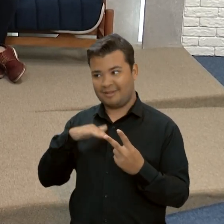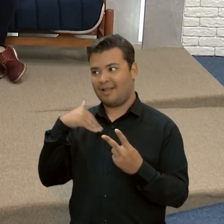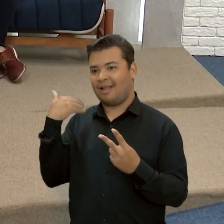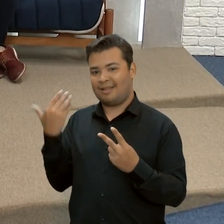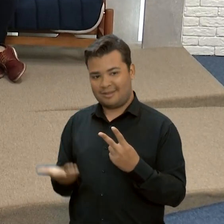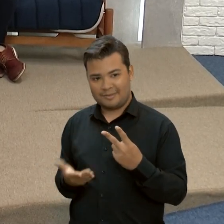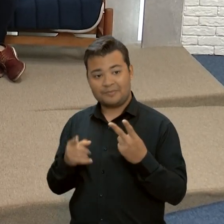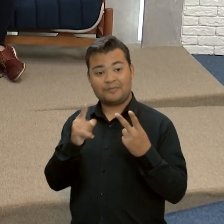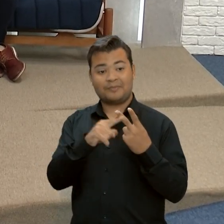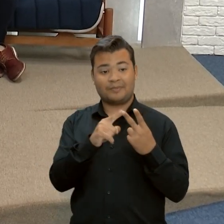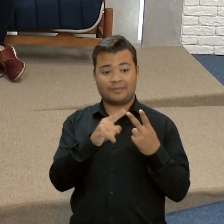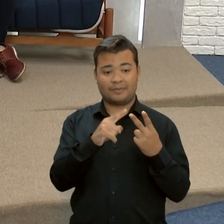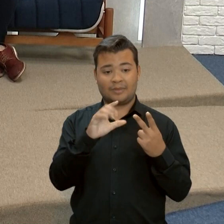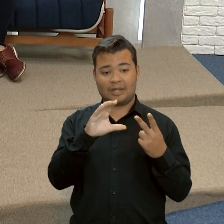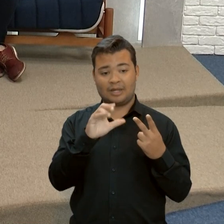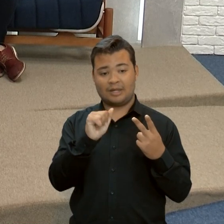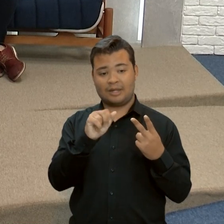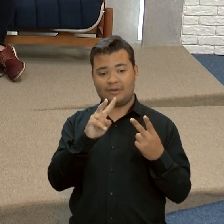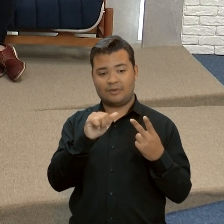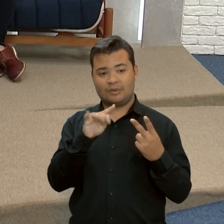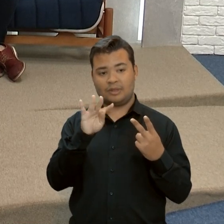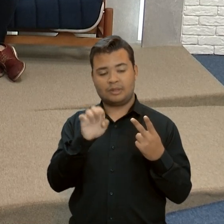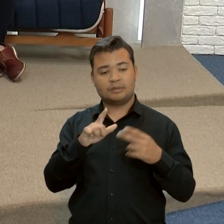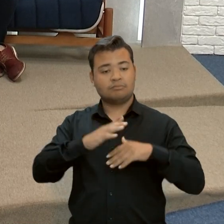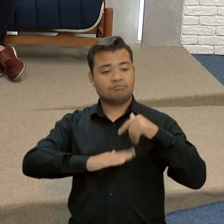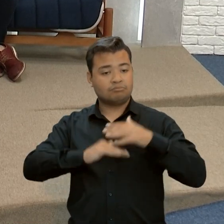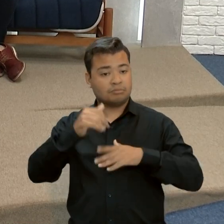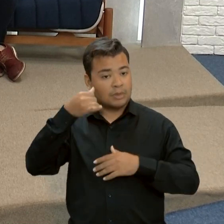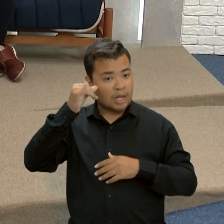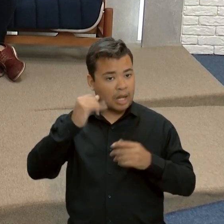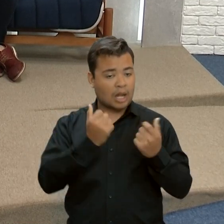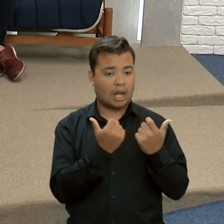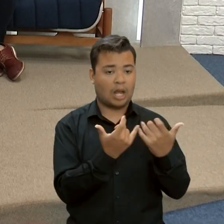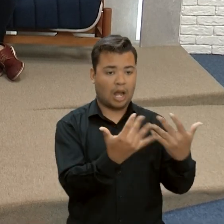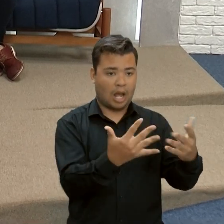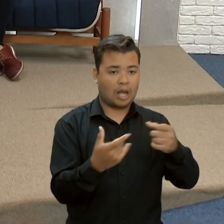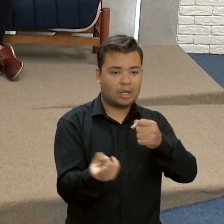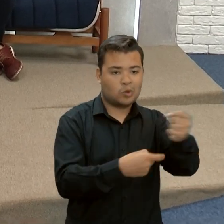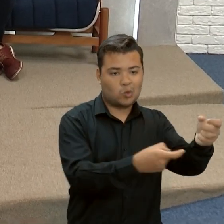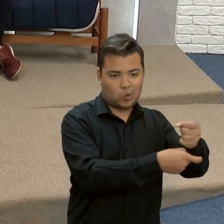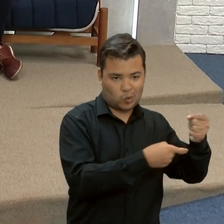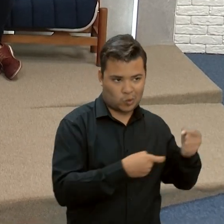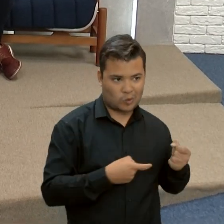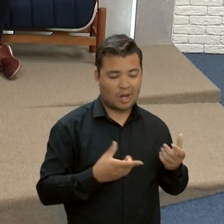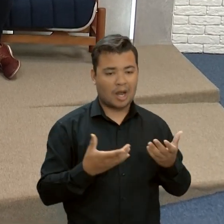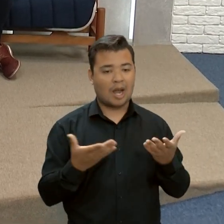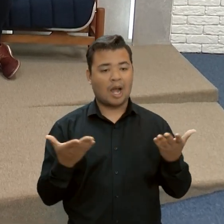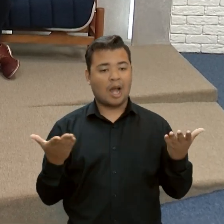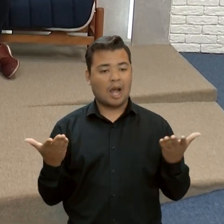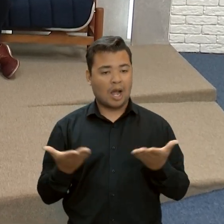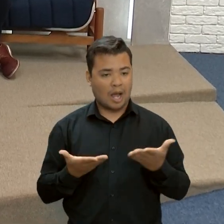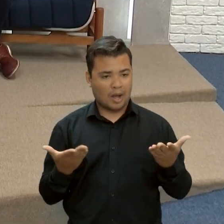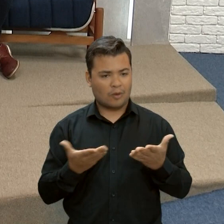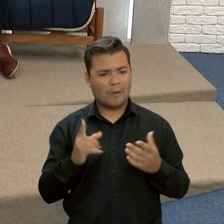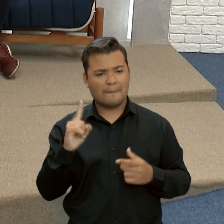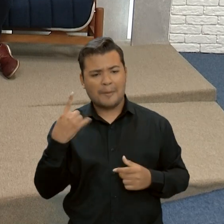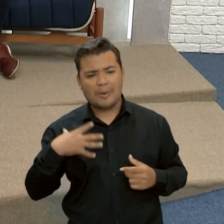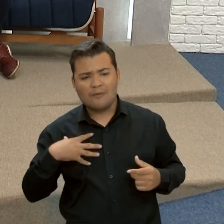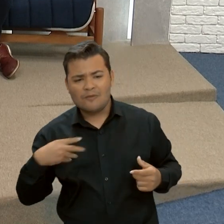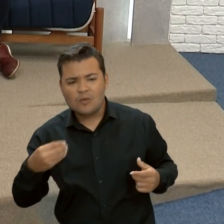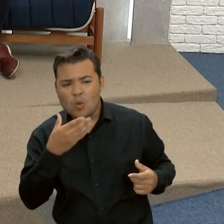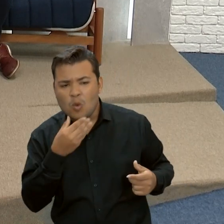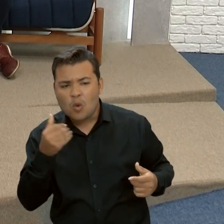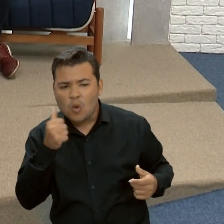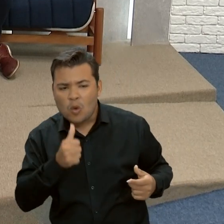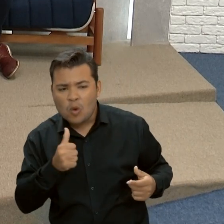o Cavalcante, ele que é agricultor e que está também, né, agora recebendo o primeiro filhão ou a primeira filhona?